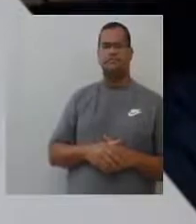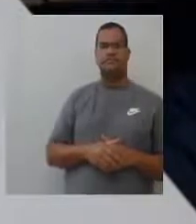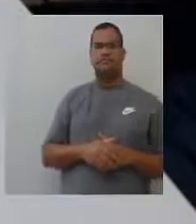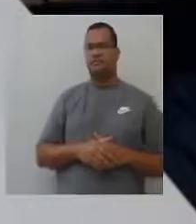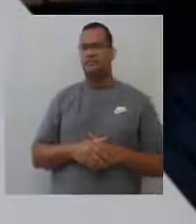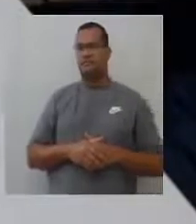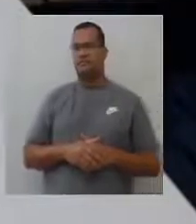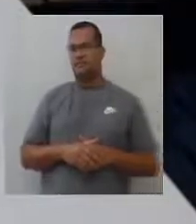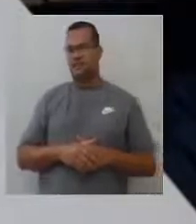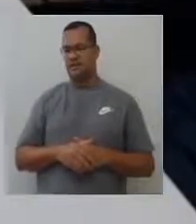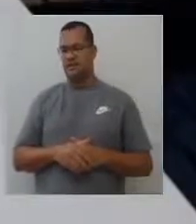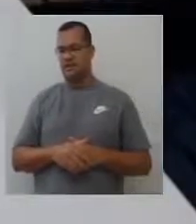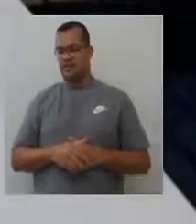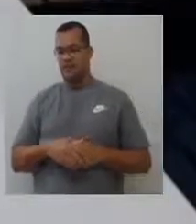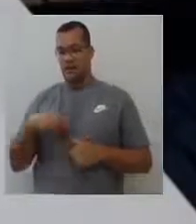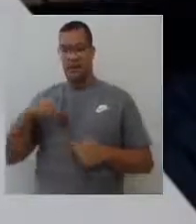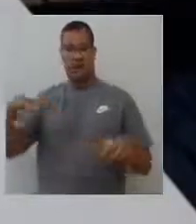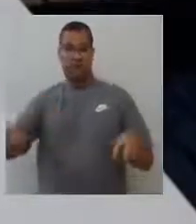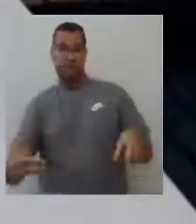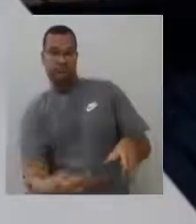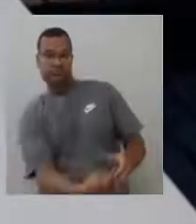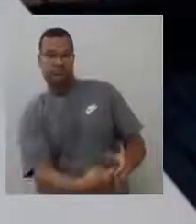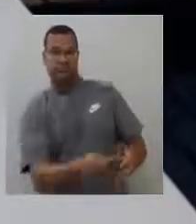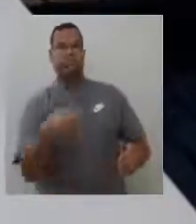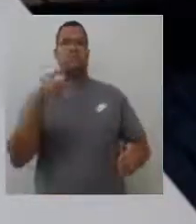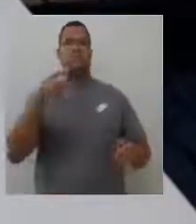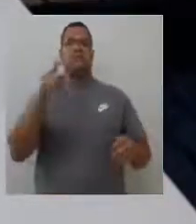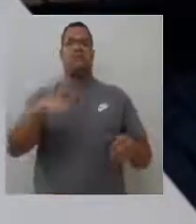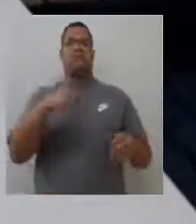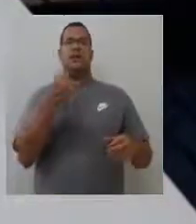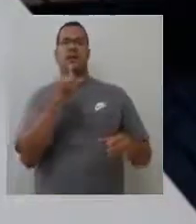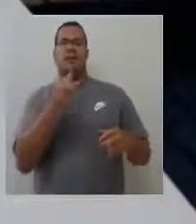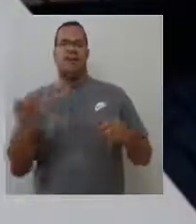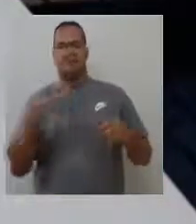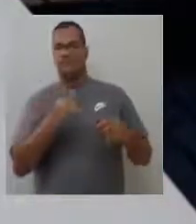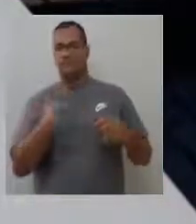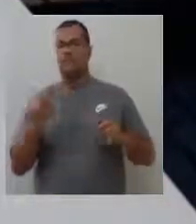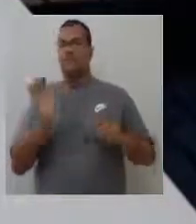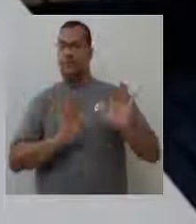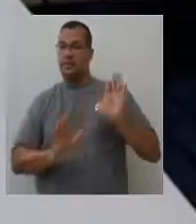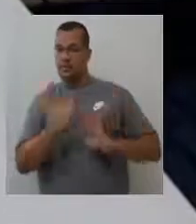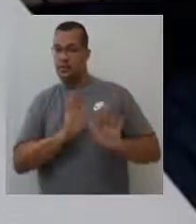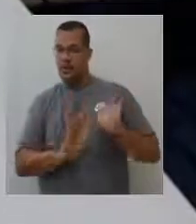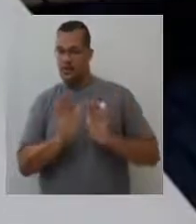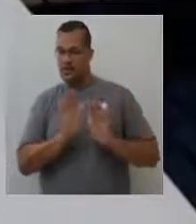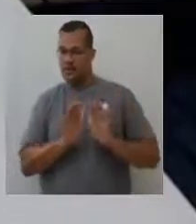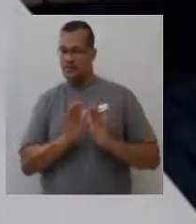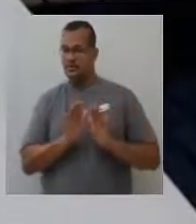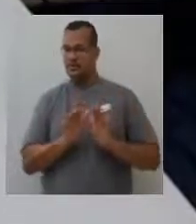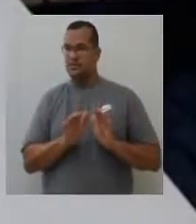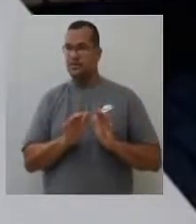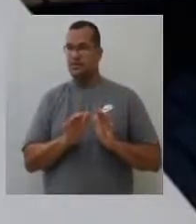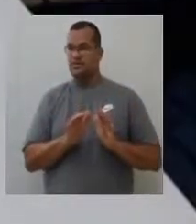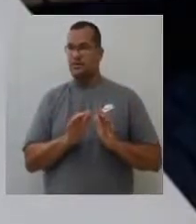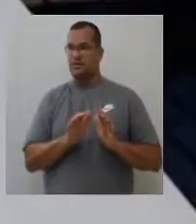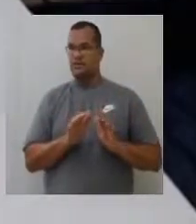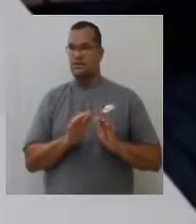no interruptor, na corrente elétrica. Muito cuidado aqui, pessoal. Eu vou fechar o sistema aqui,